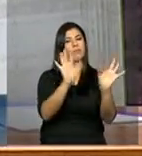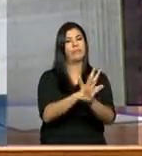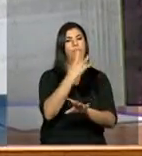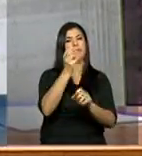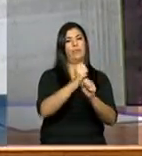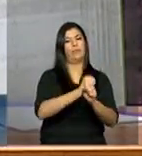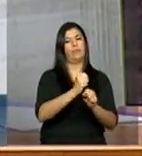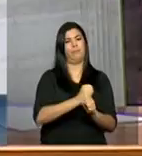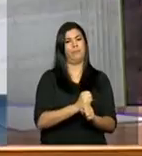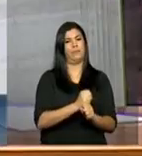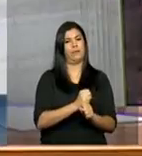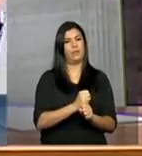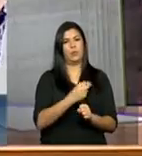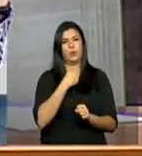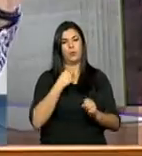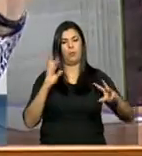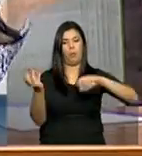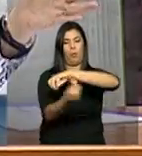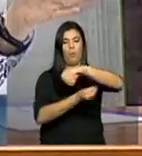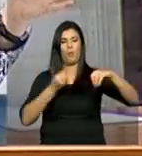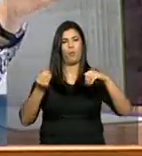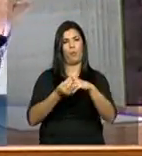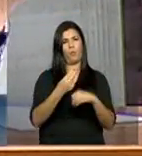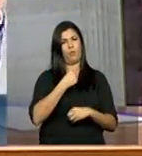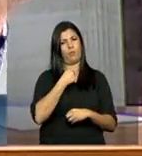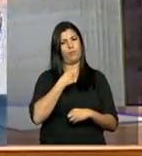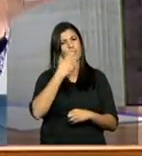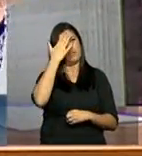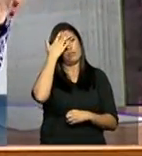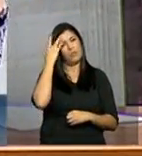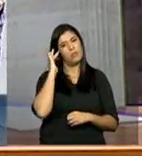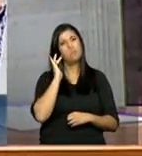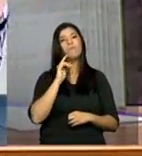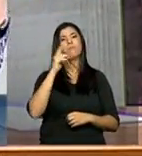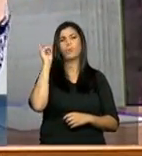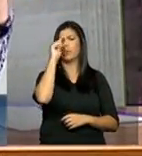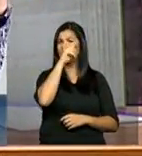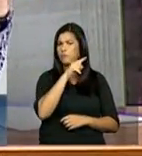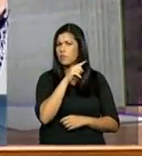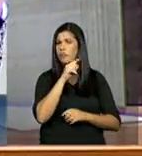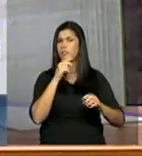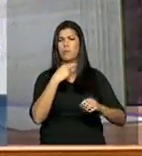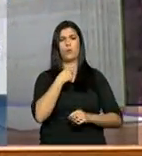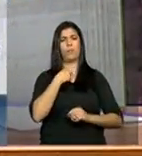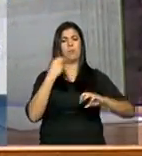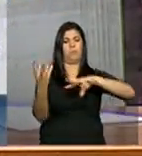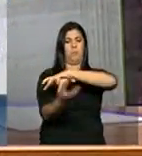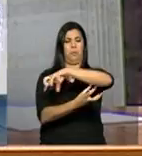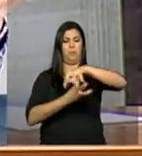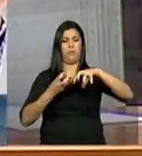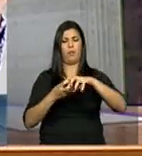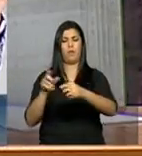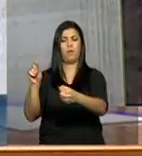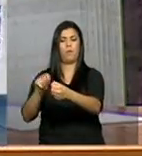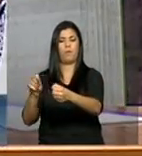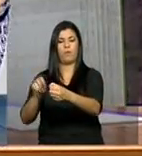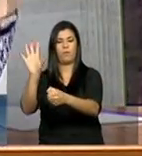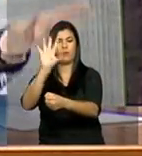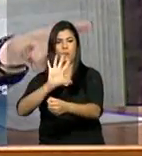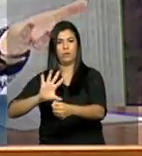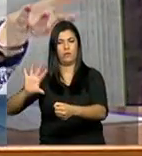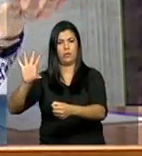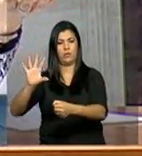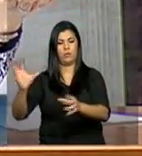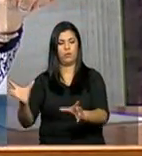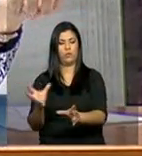Então, é só a gente não misturar. Eu sei que não é muito simples, mas não misturar aquilo que é execução global, que